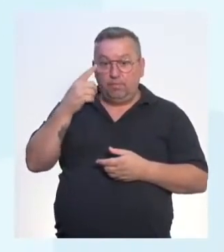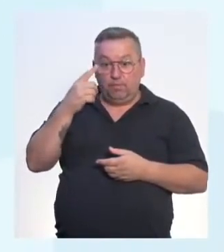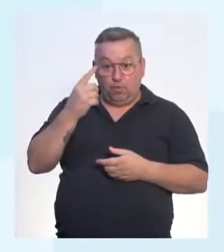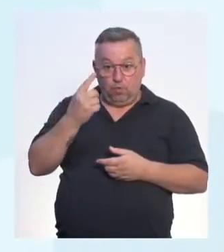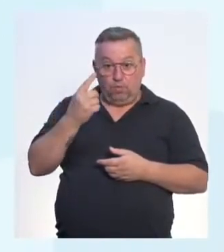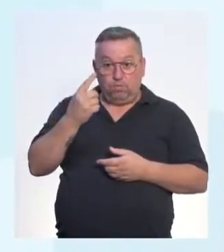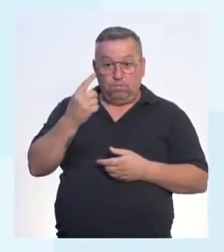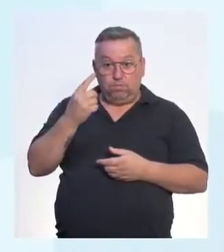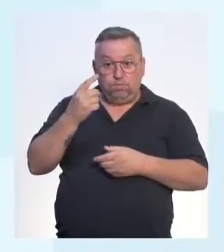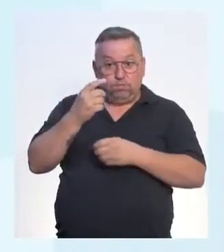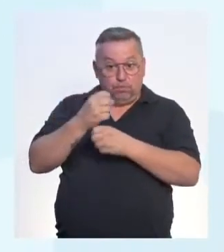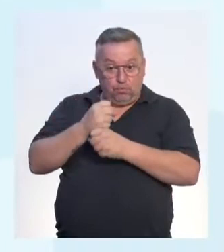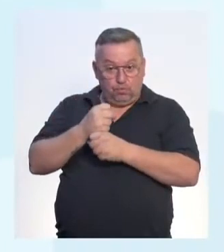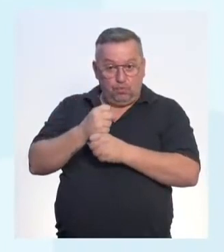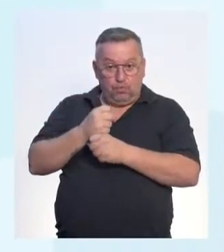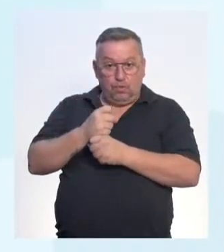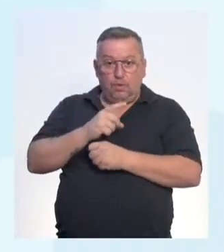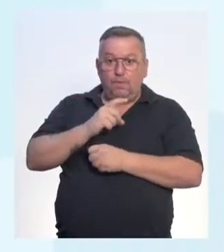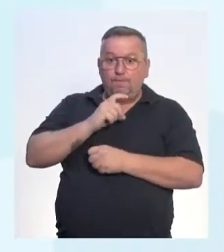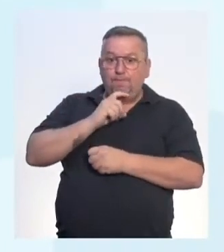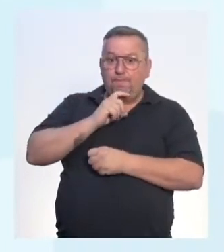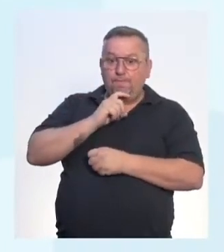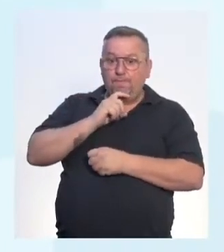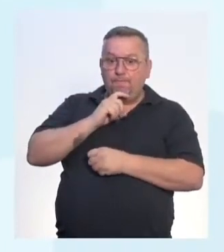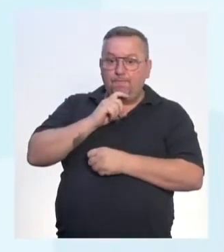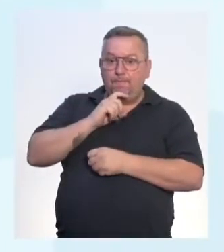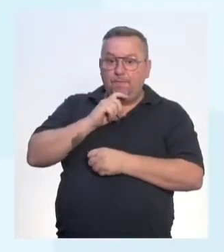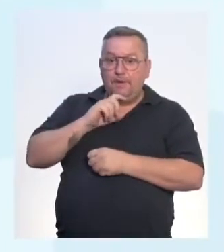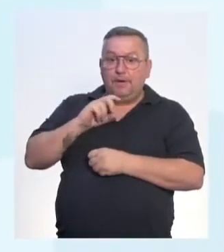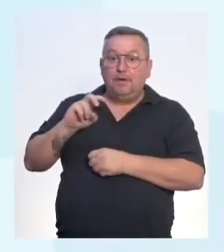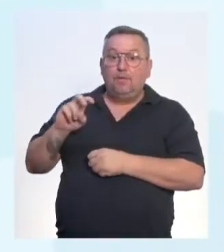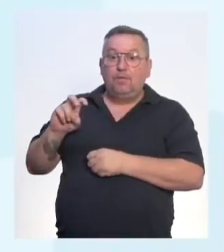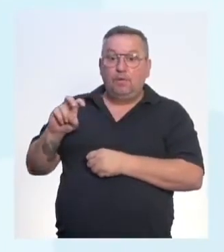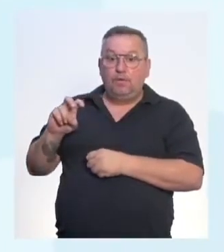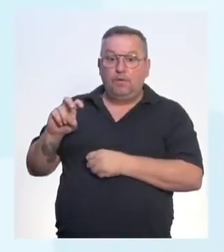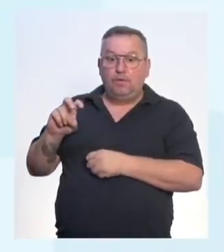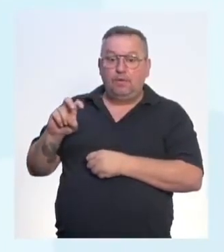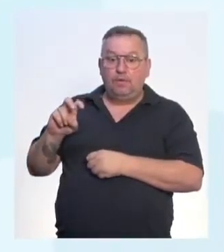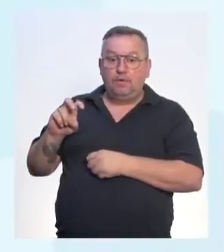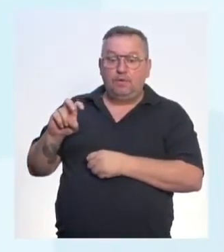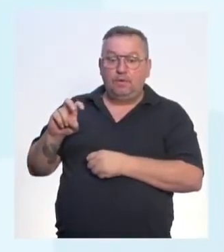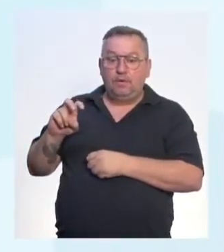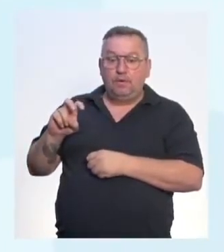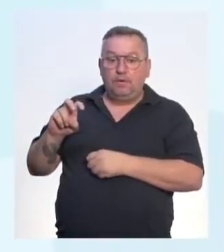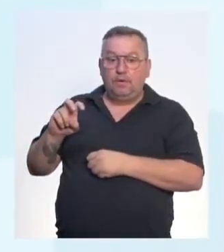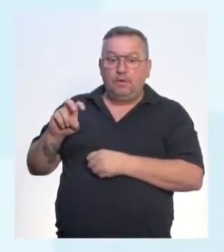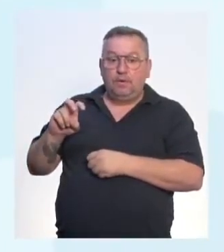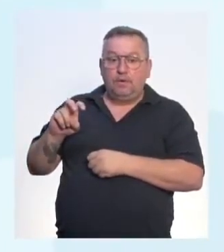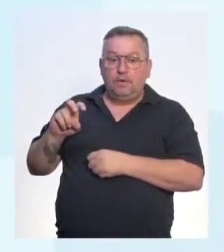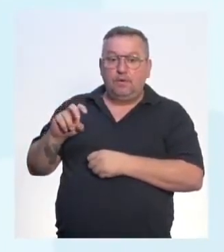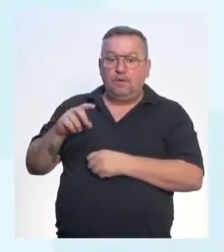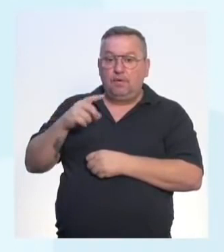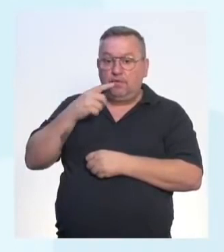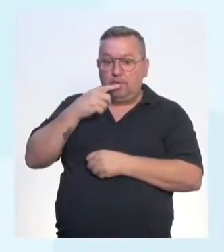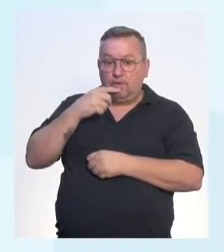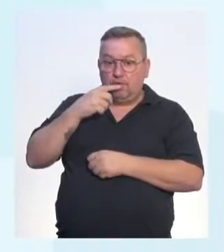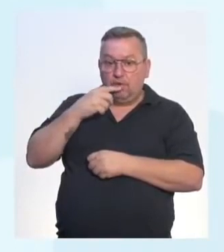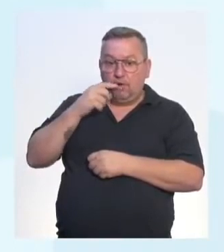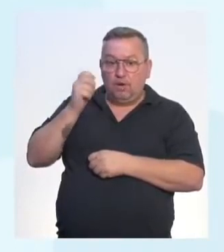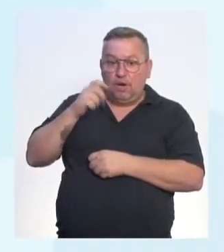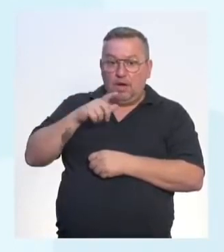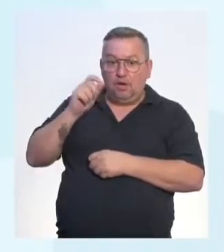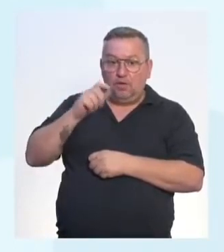ponto. Em verde, vale 5 pontos. Em vermelho, em